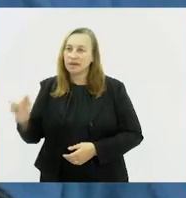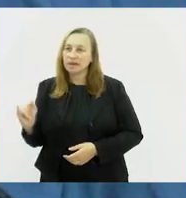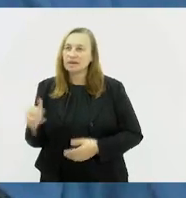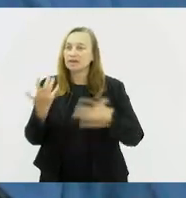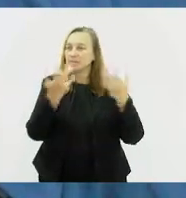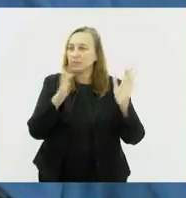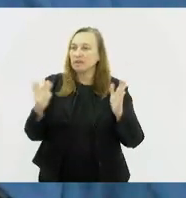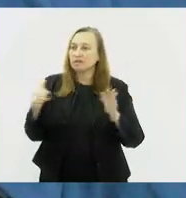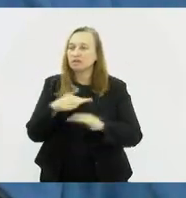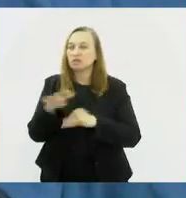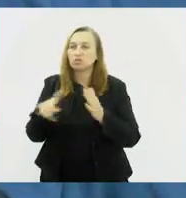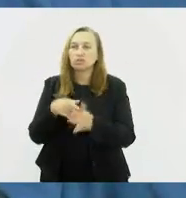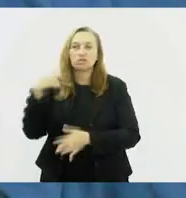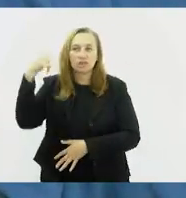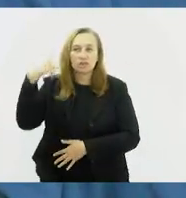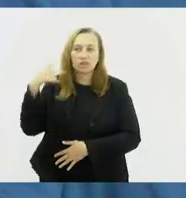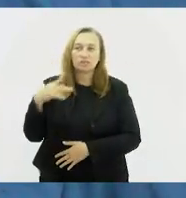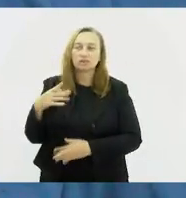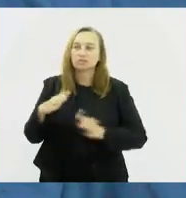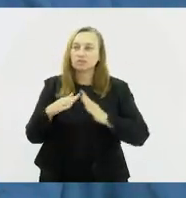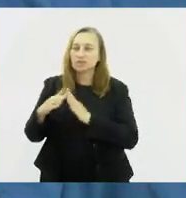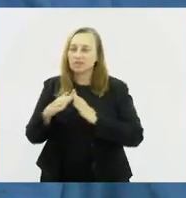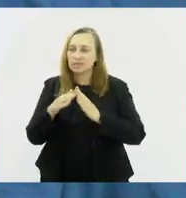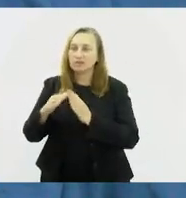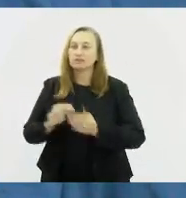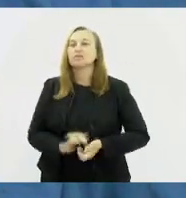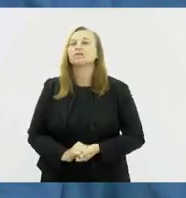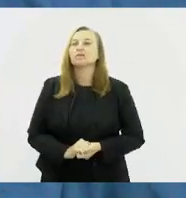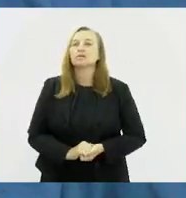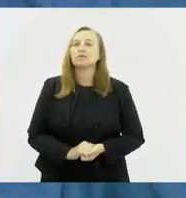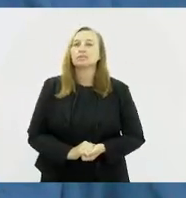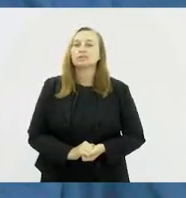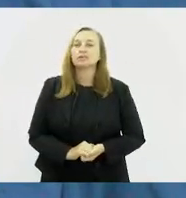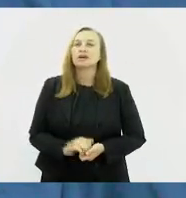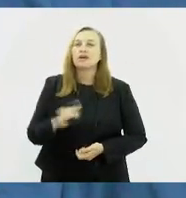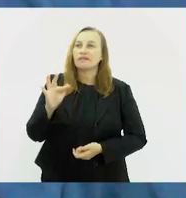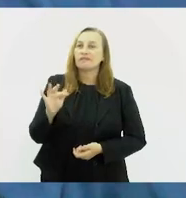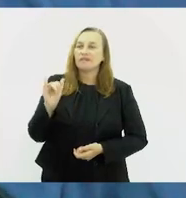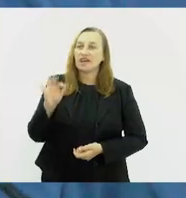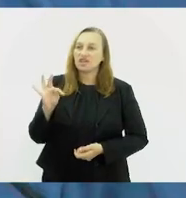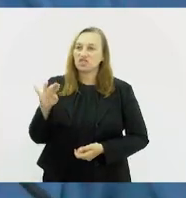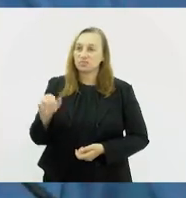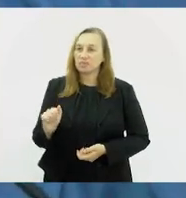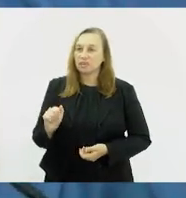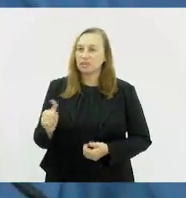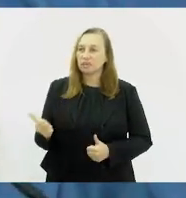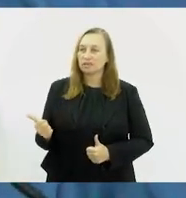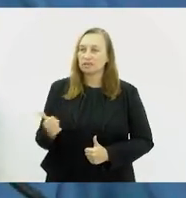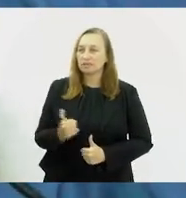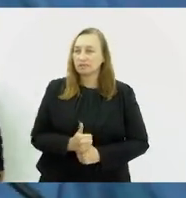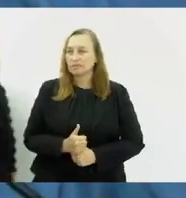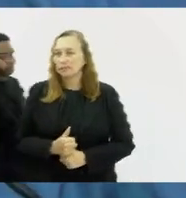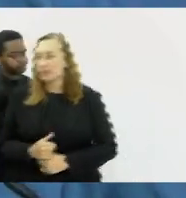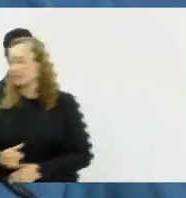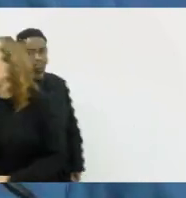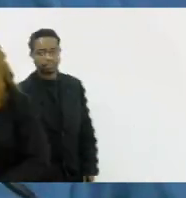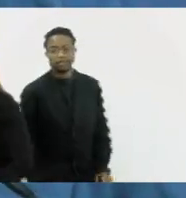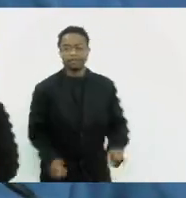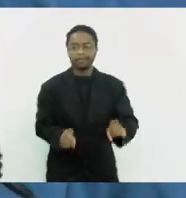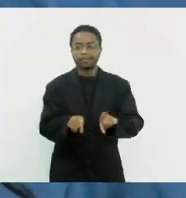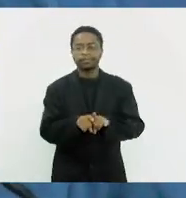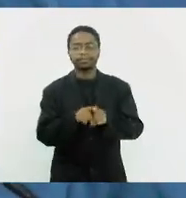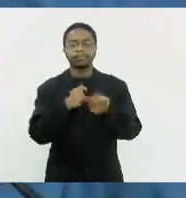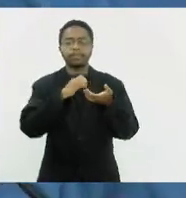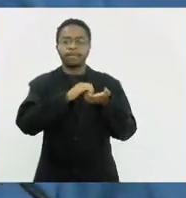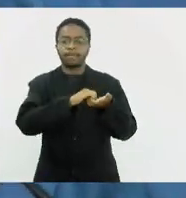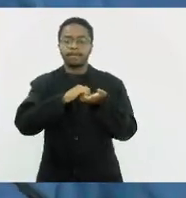os demais vereadores da nossa região, cumprimentando a Fátima Martins, da FAM, eu cumprimento todo o público